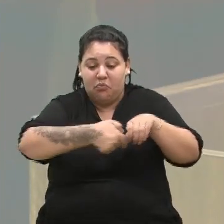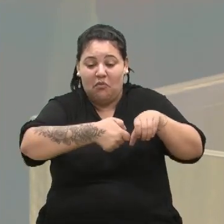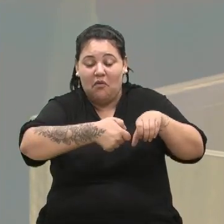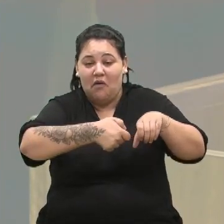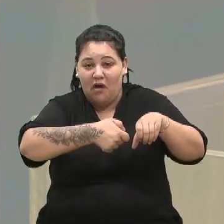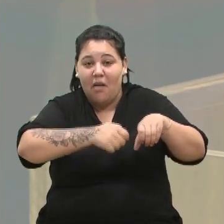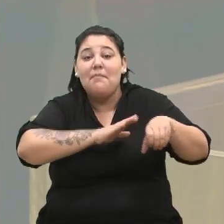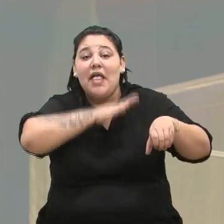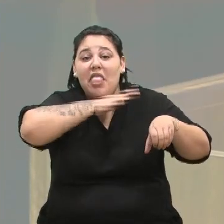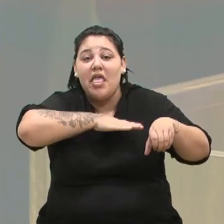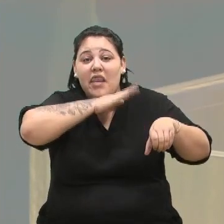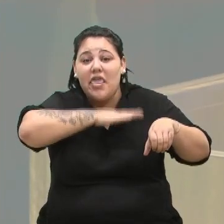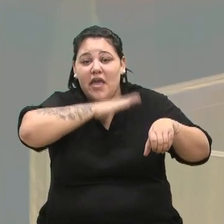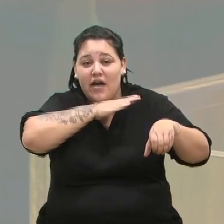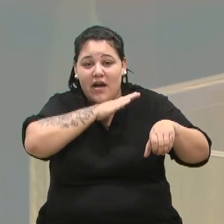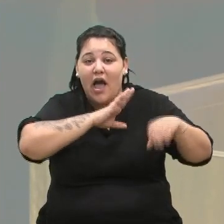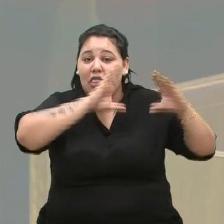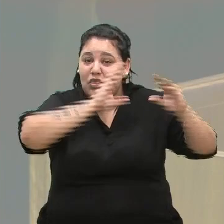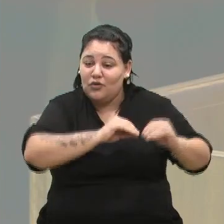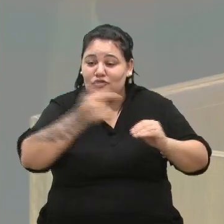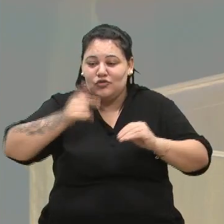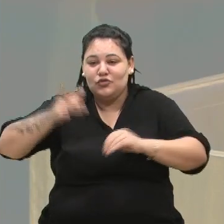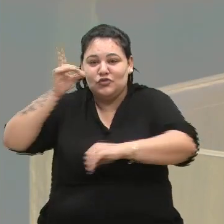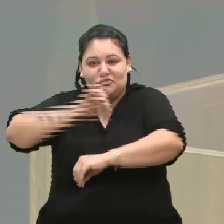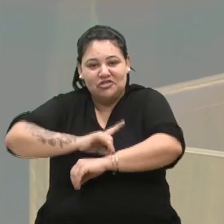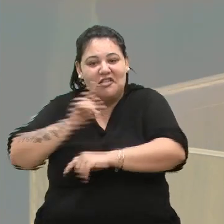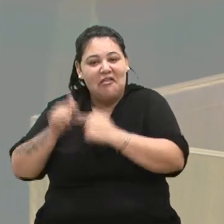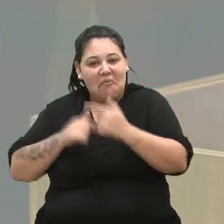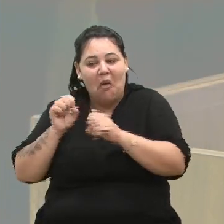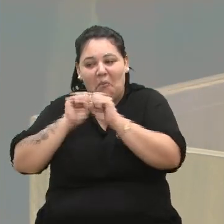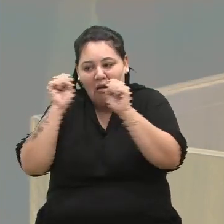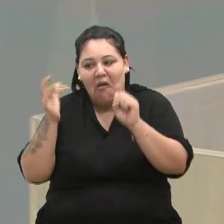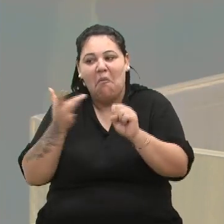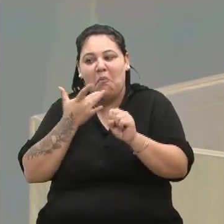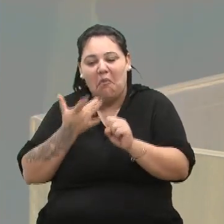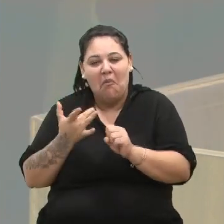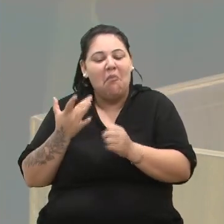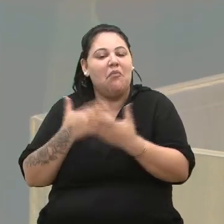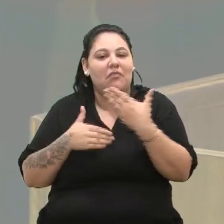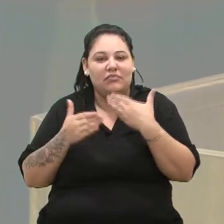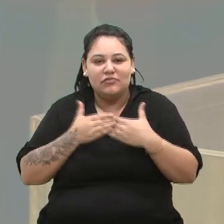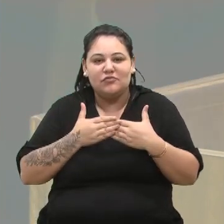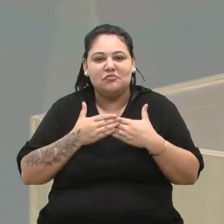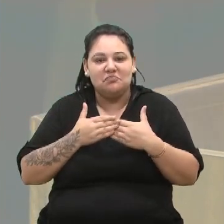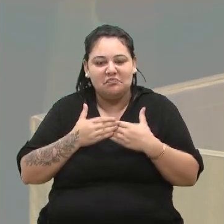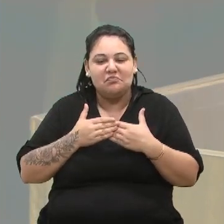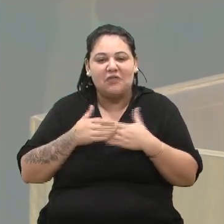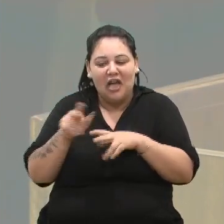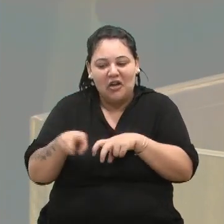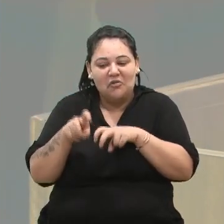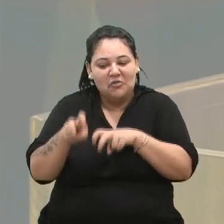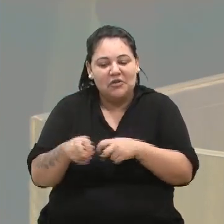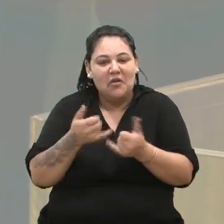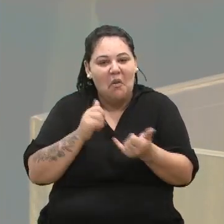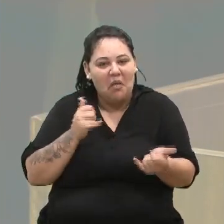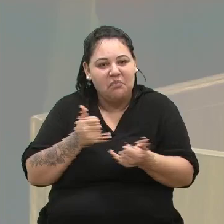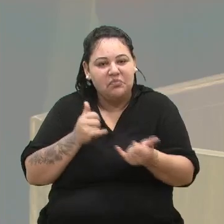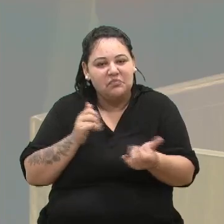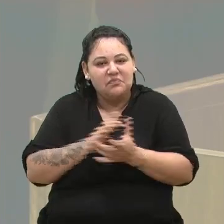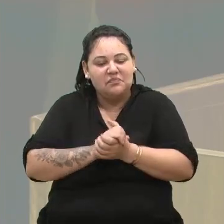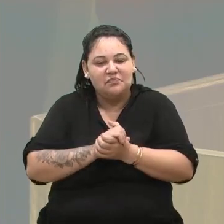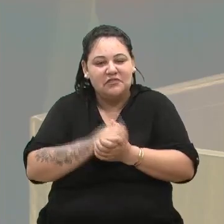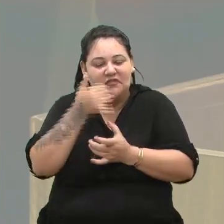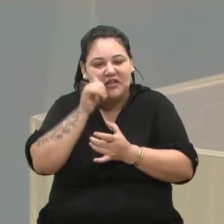e outro dia trabalhar o dia todo com os seus trator elétrico. Eu quero cumprimentar